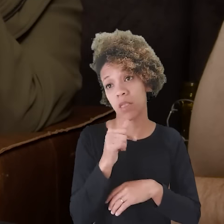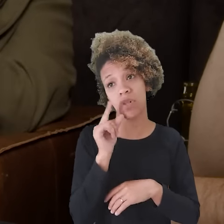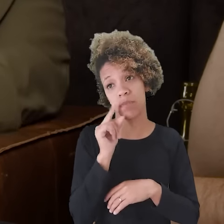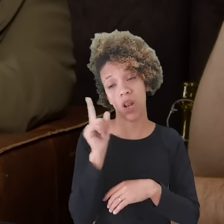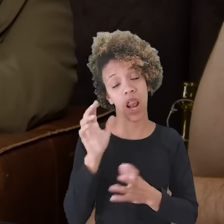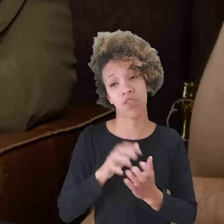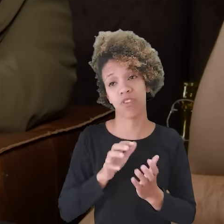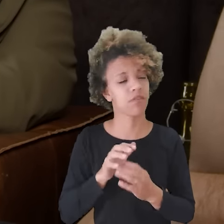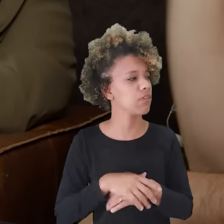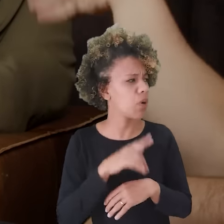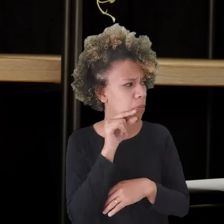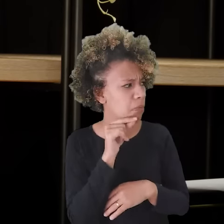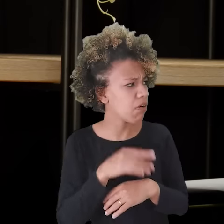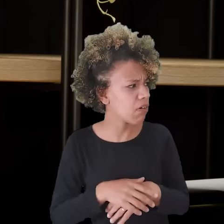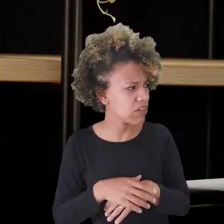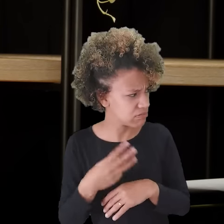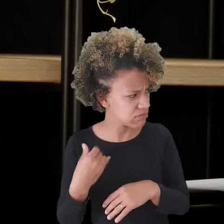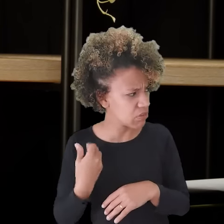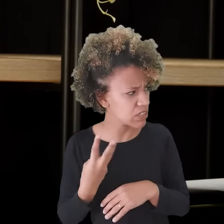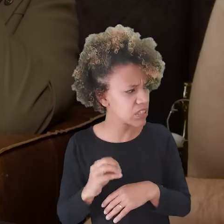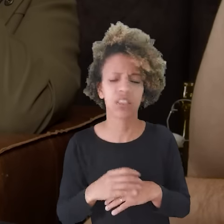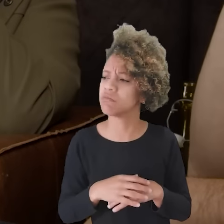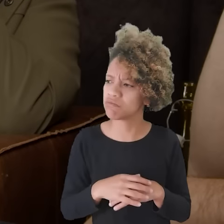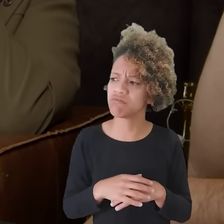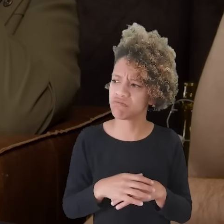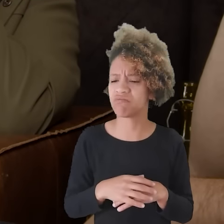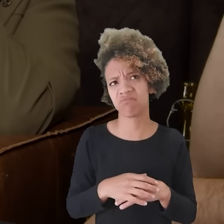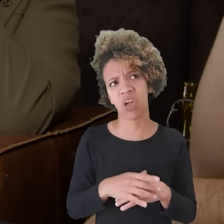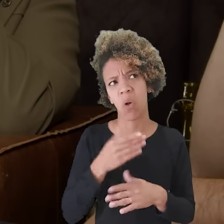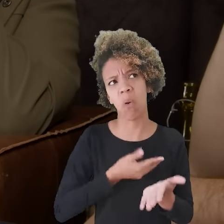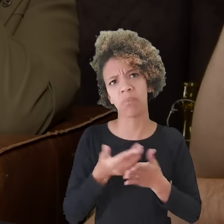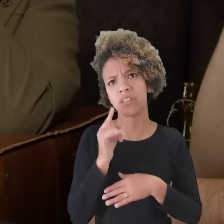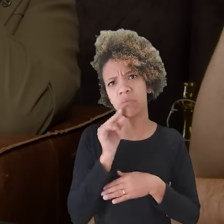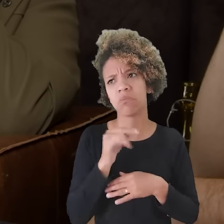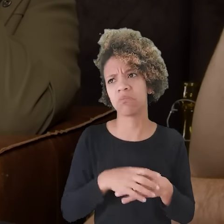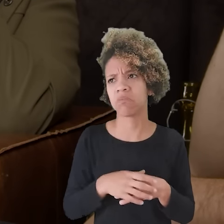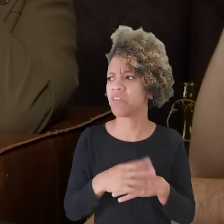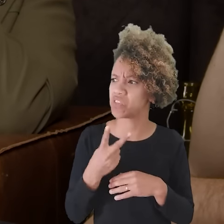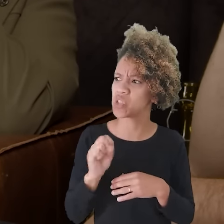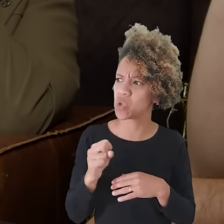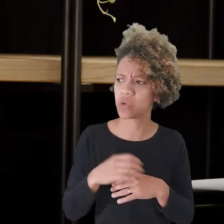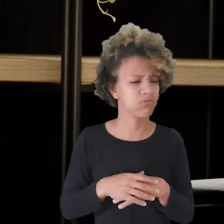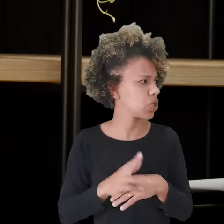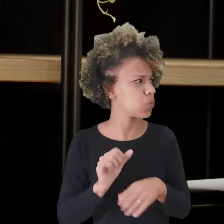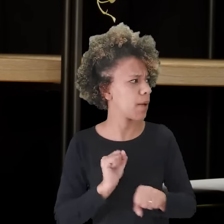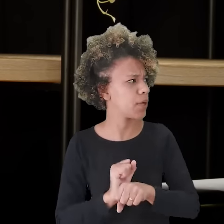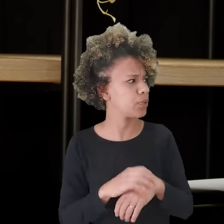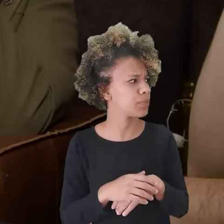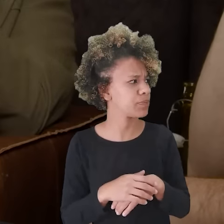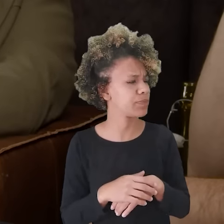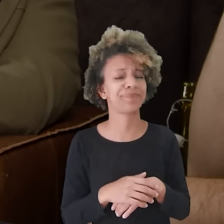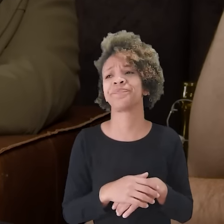para aprender com 30 anos com 28 e nunca mais